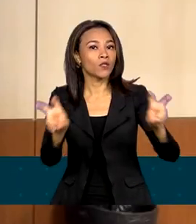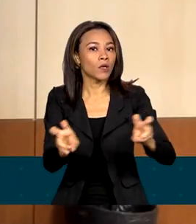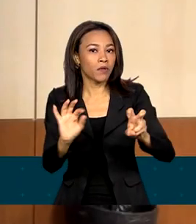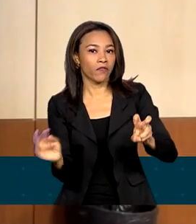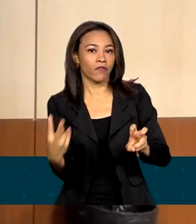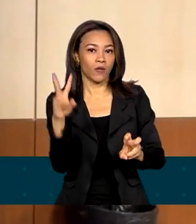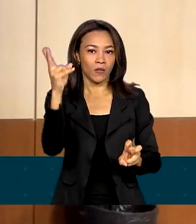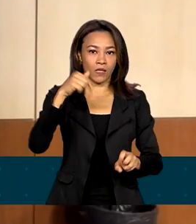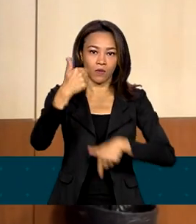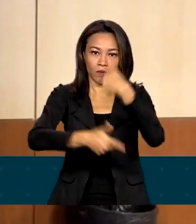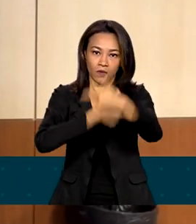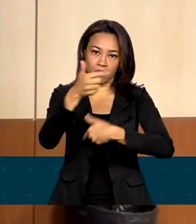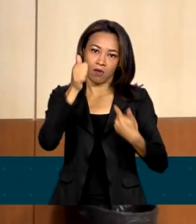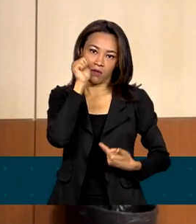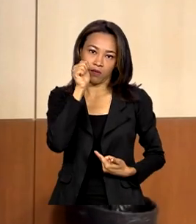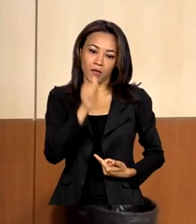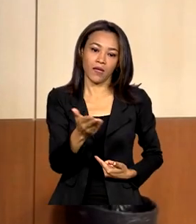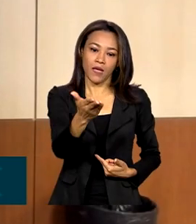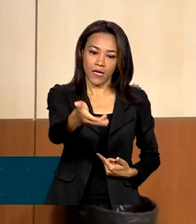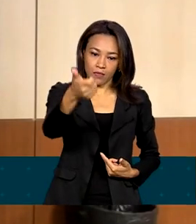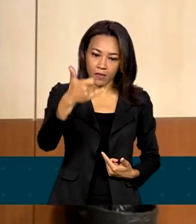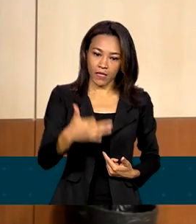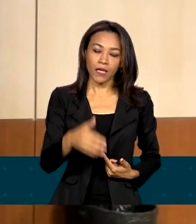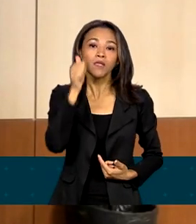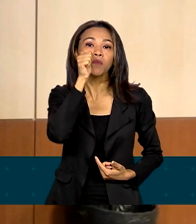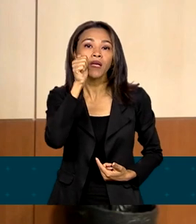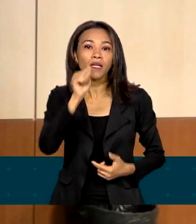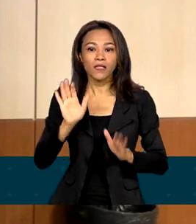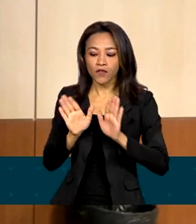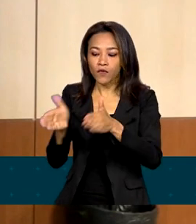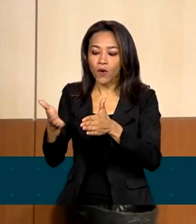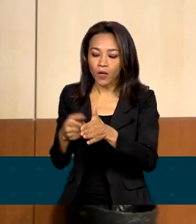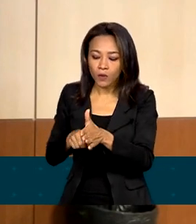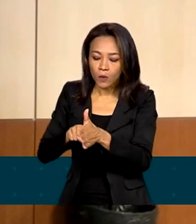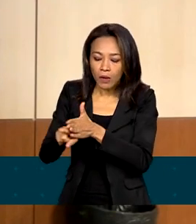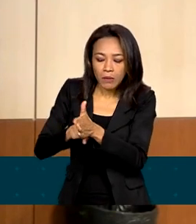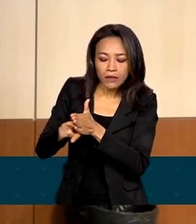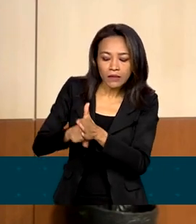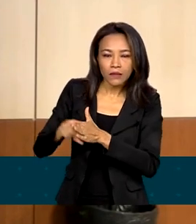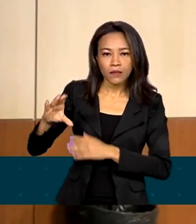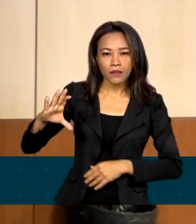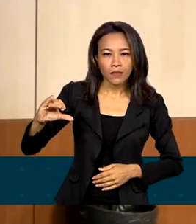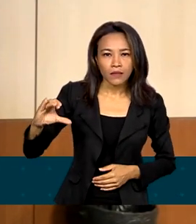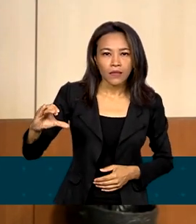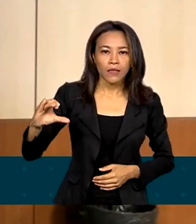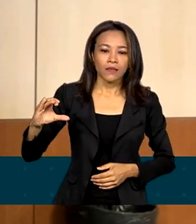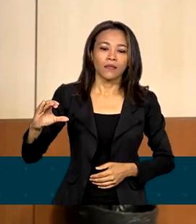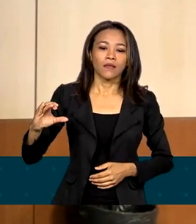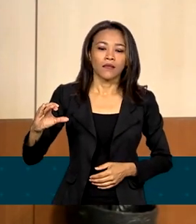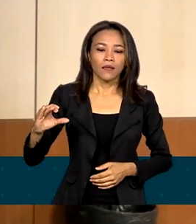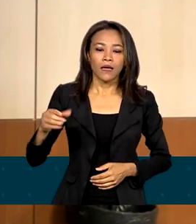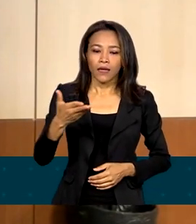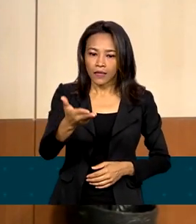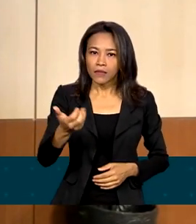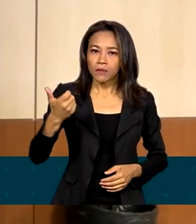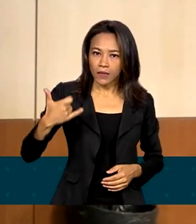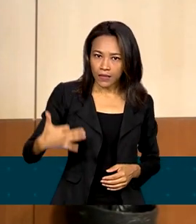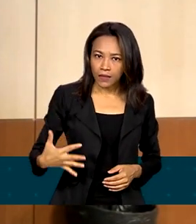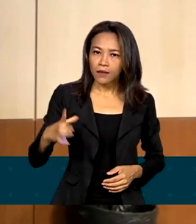feminino. As mulheres, certamente, quando trabalham em ciência, elas incorporam, elas trazem